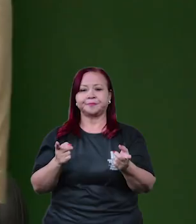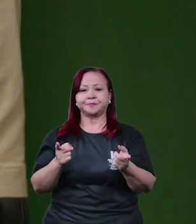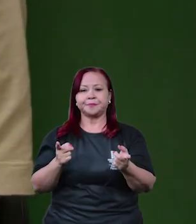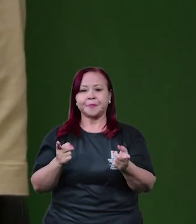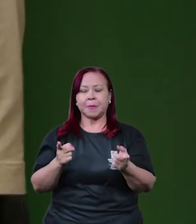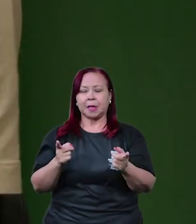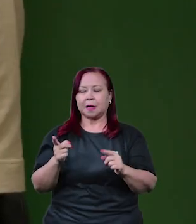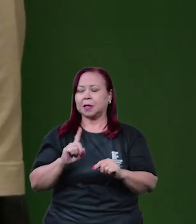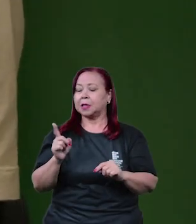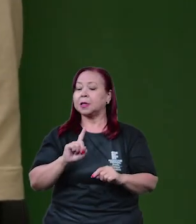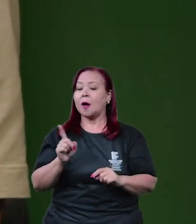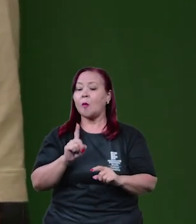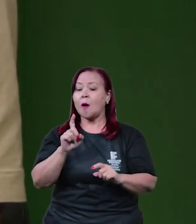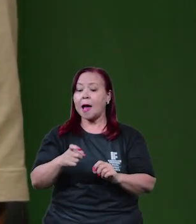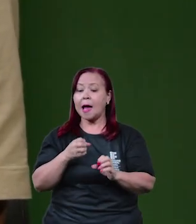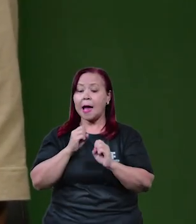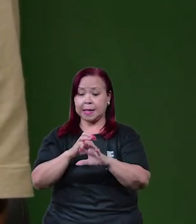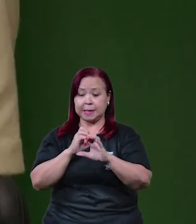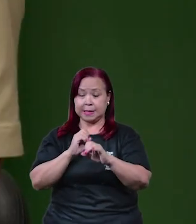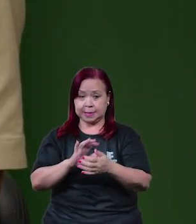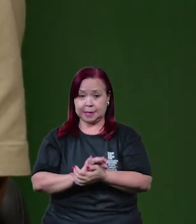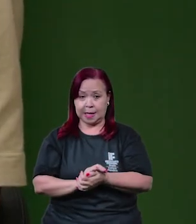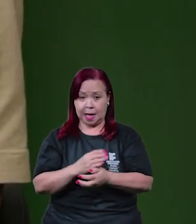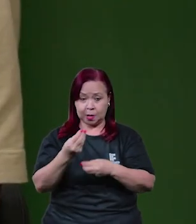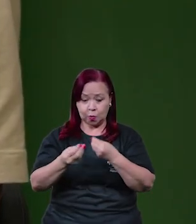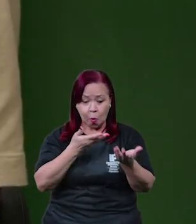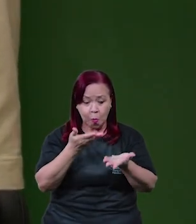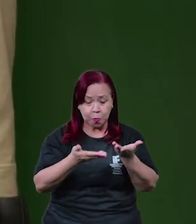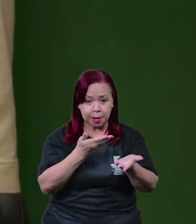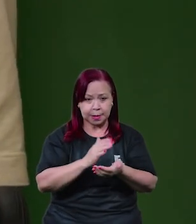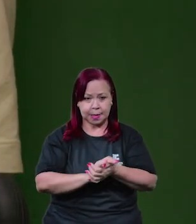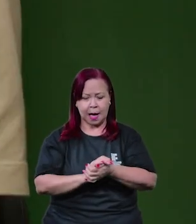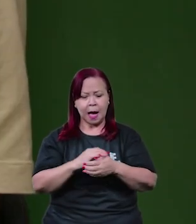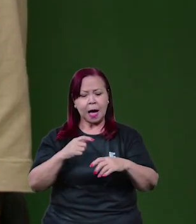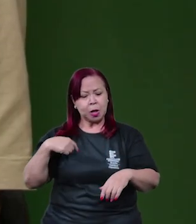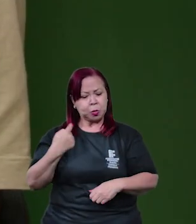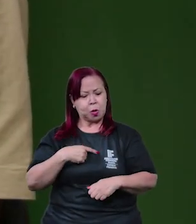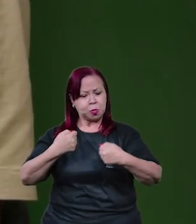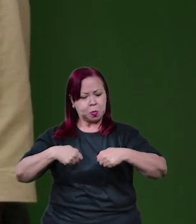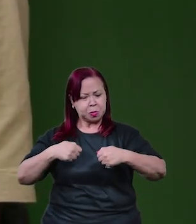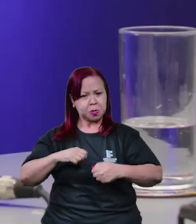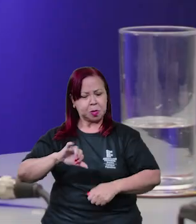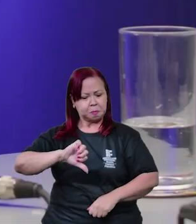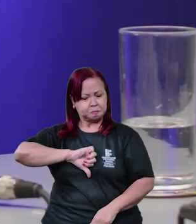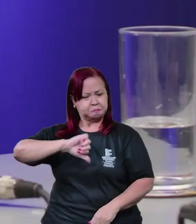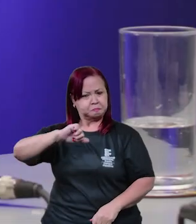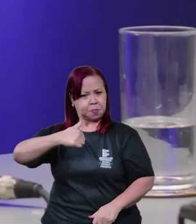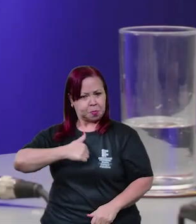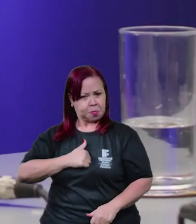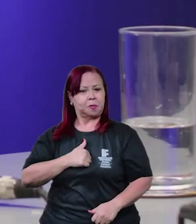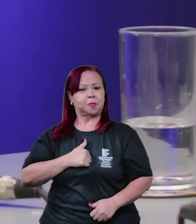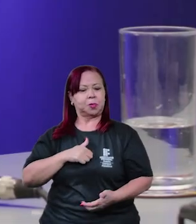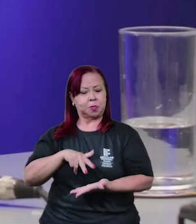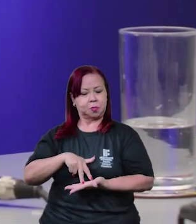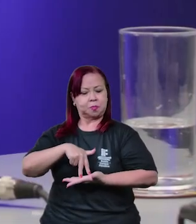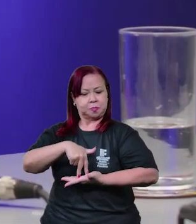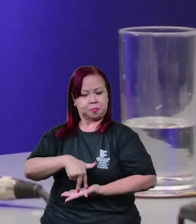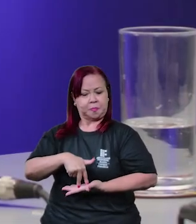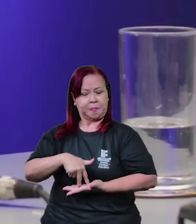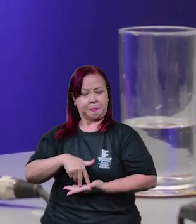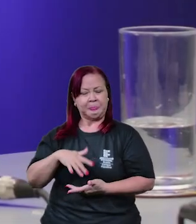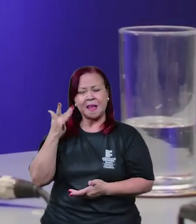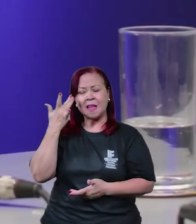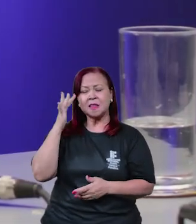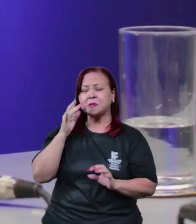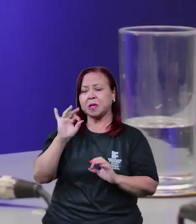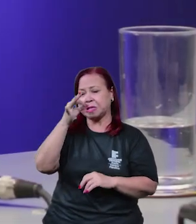tal. Mas eu acho que, independentemente, a gente tem que sempre ser, velho, pulso firme e. Porque a gente não sei se é tão